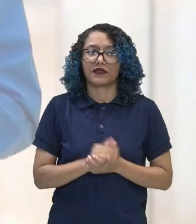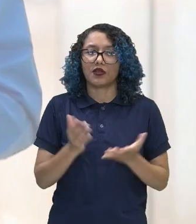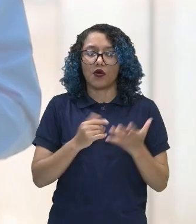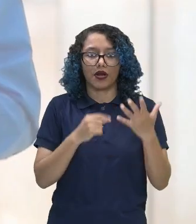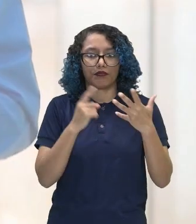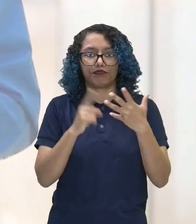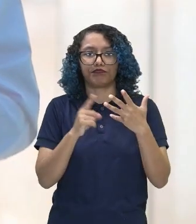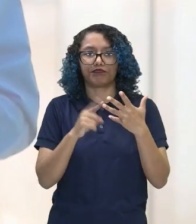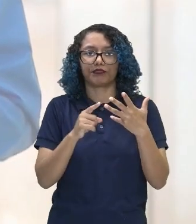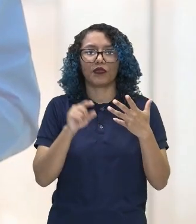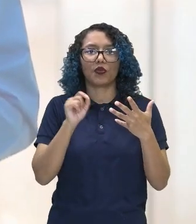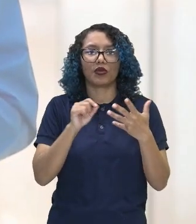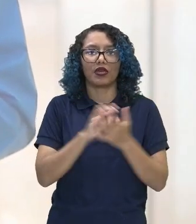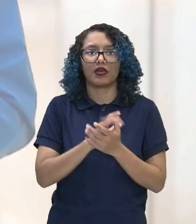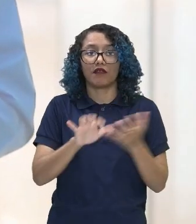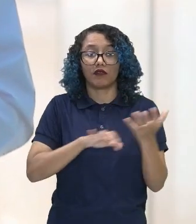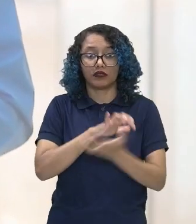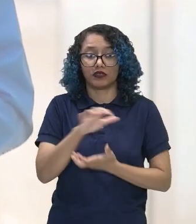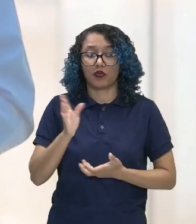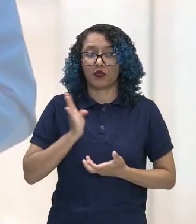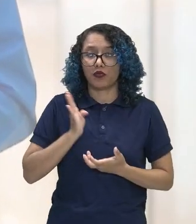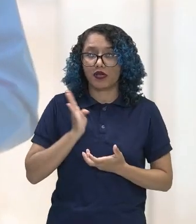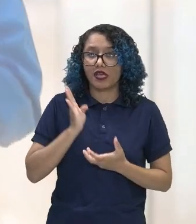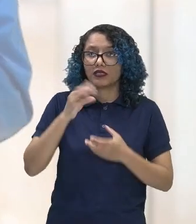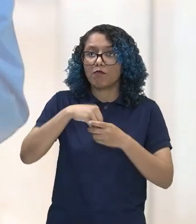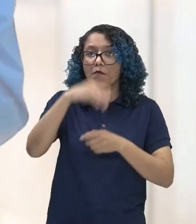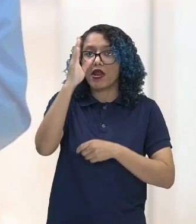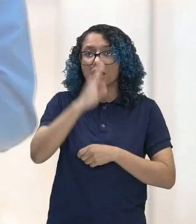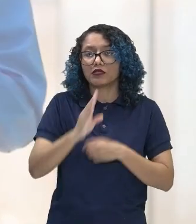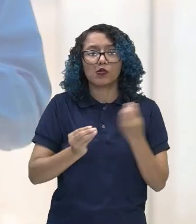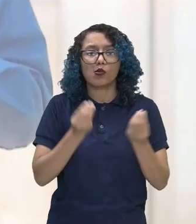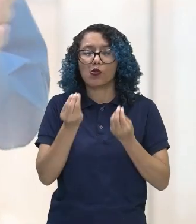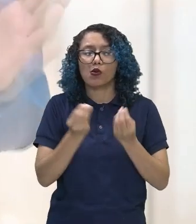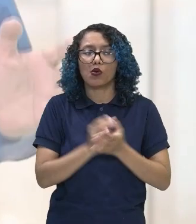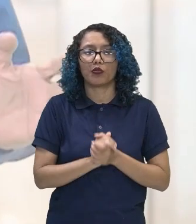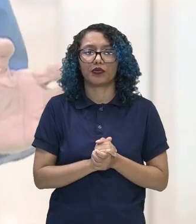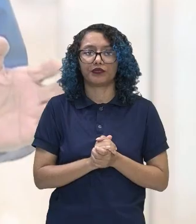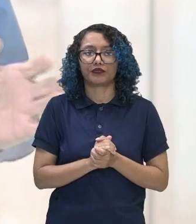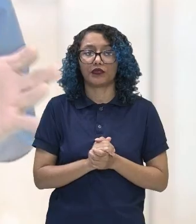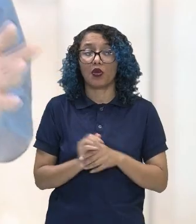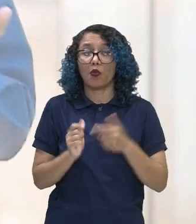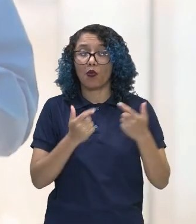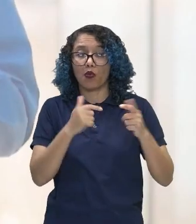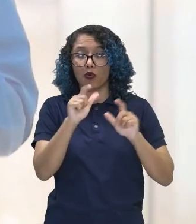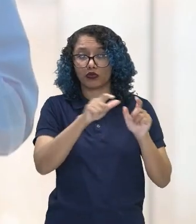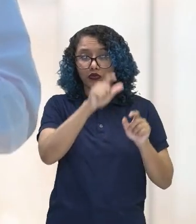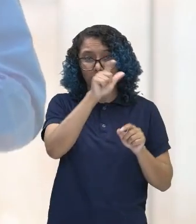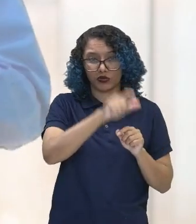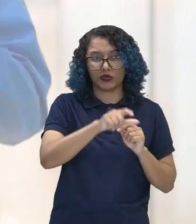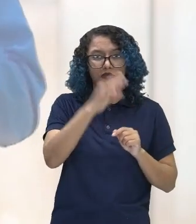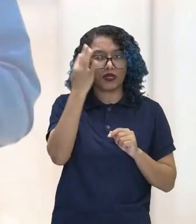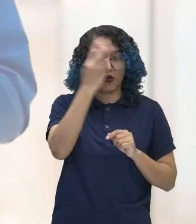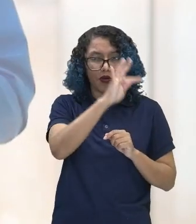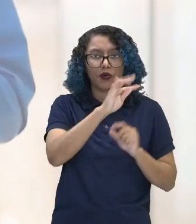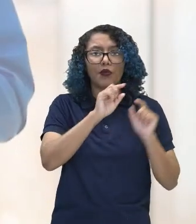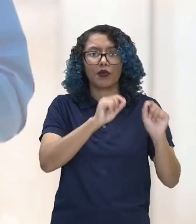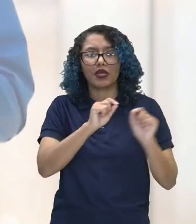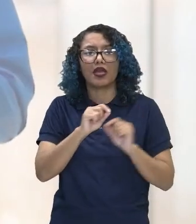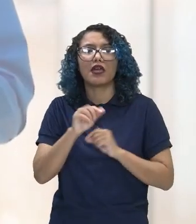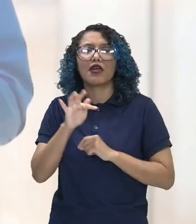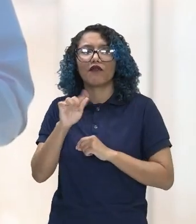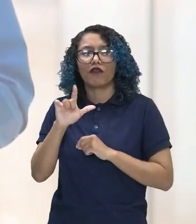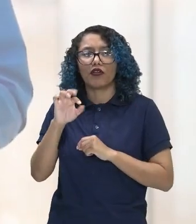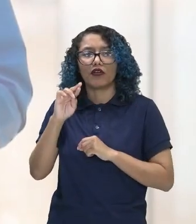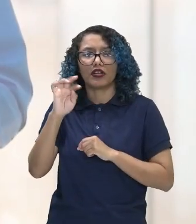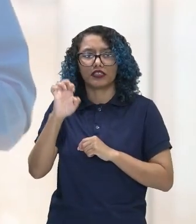ponto, a Revolução Burguesa no Brasil. Diferentemente de outros teóricos, Florestan defendia que a